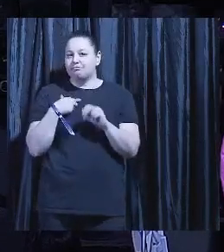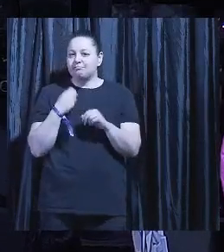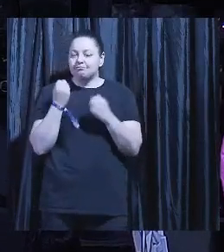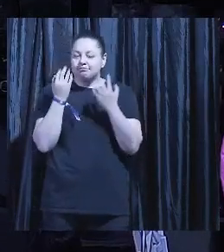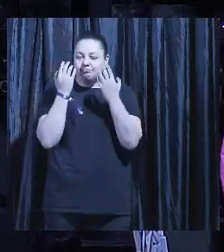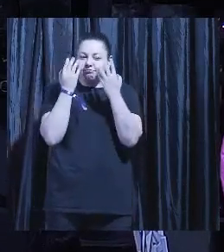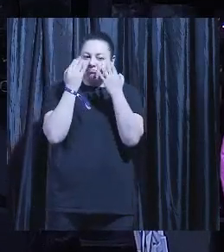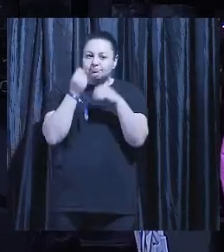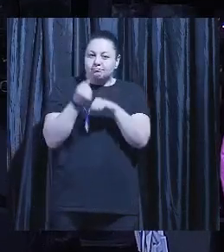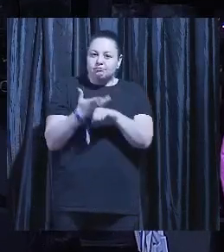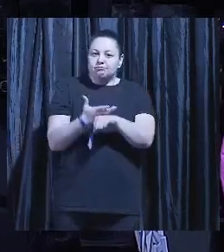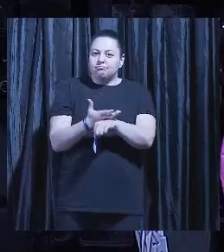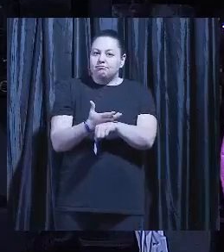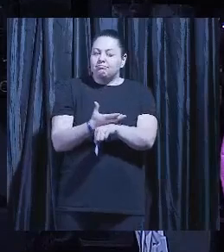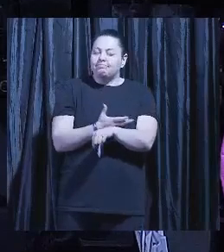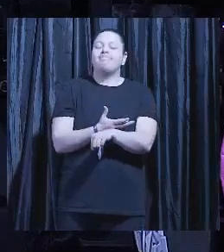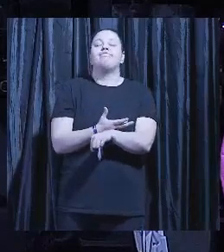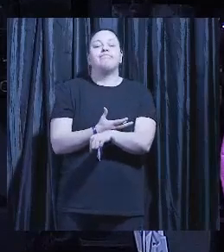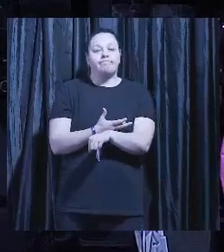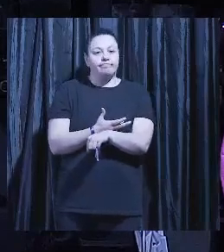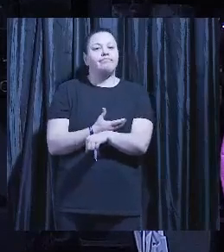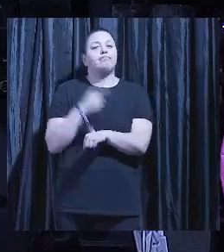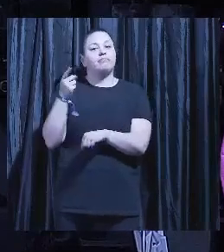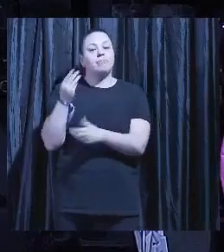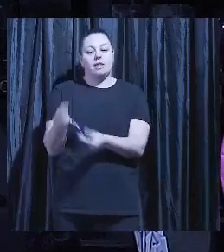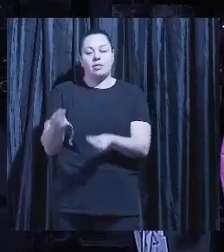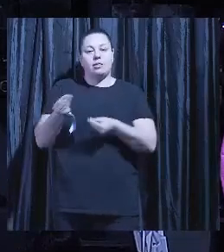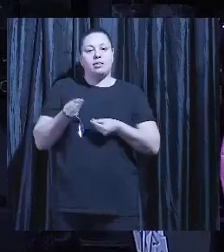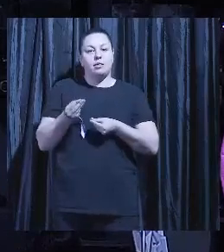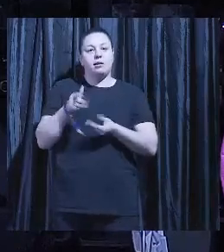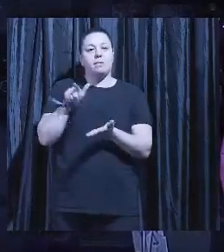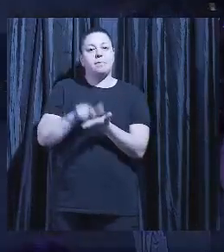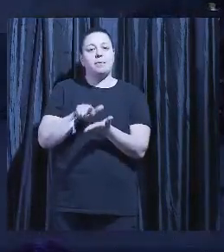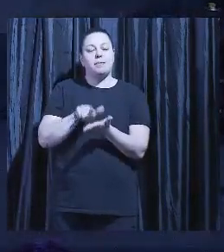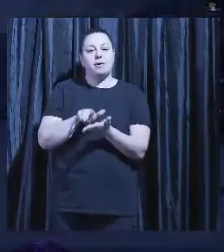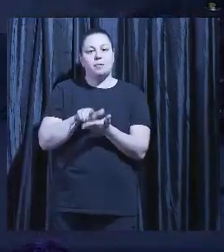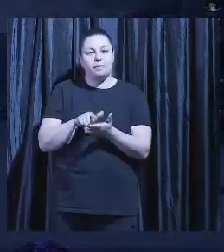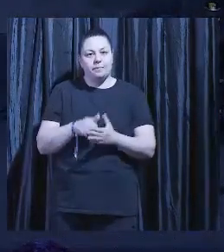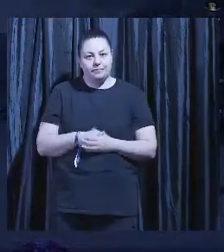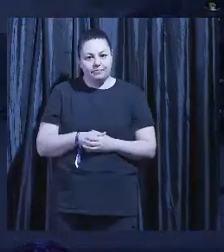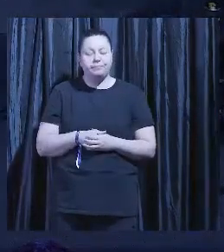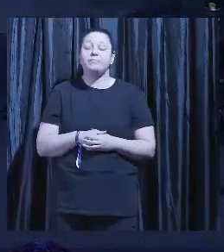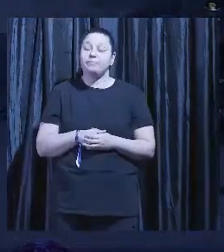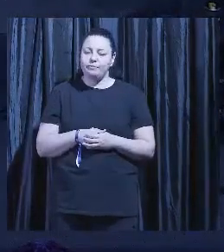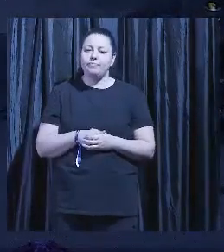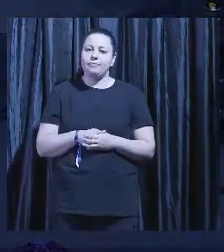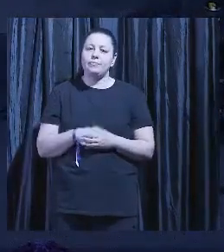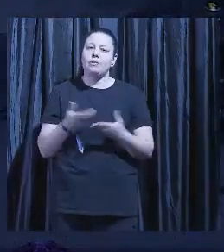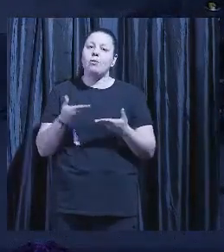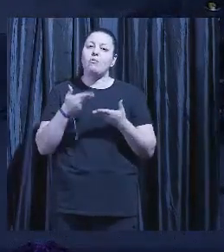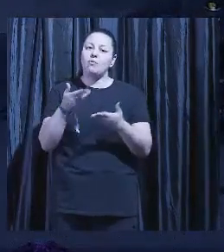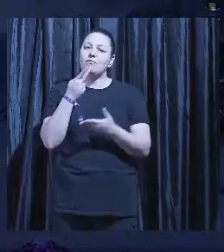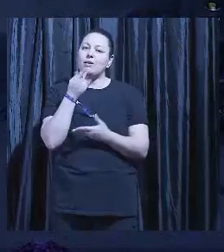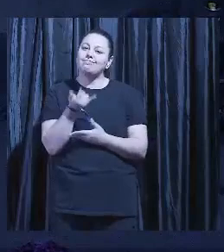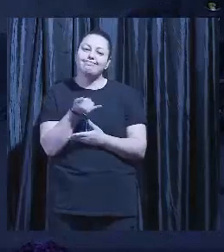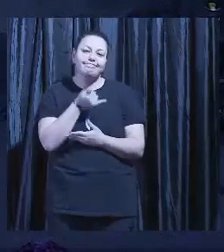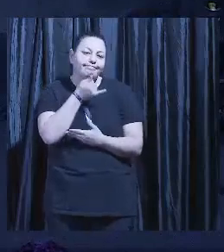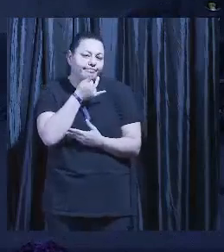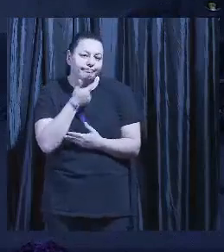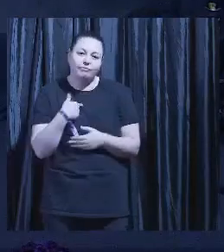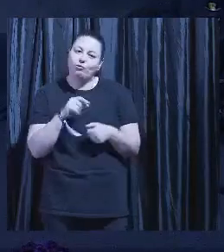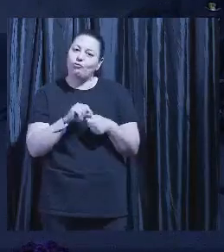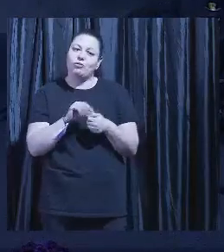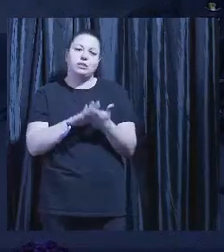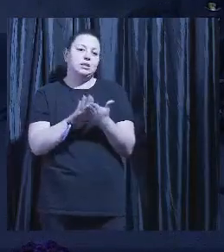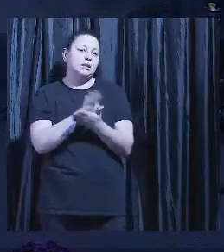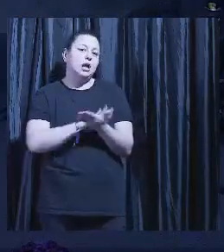emotiva na hora, e aí ele veio com um papel, um convite. Ele falou, olha, infelizmente eu não posso fazer nada por você,